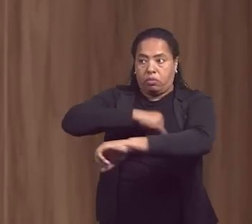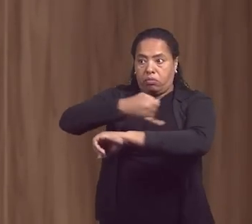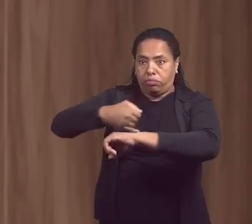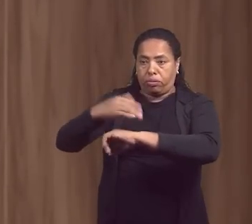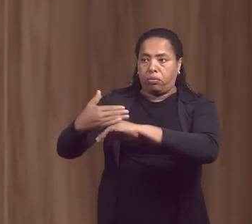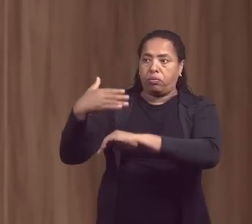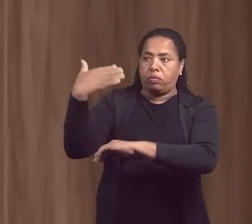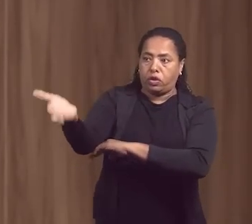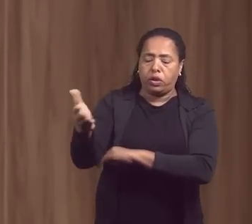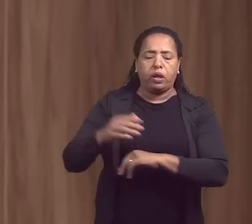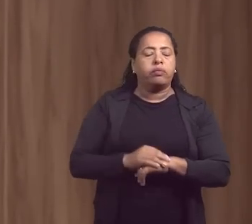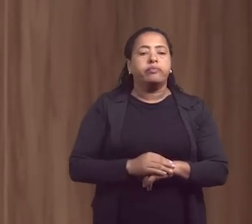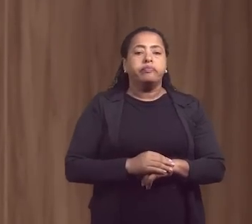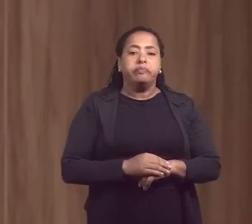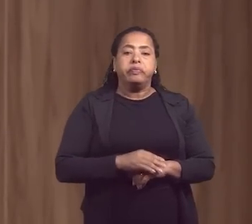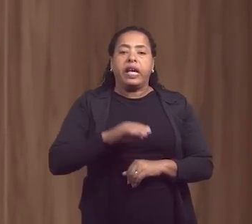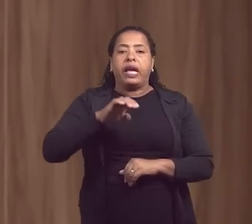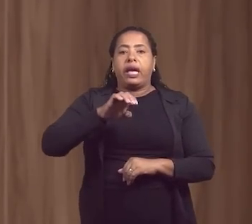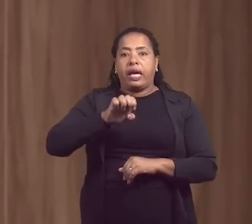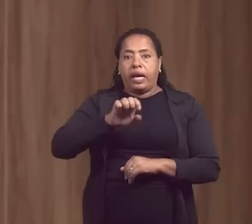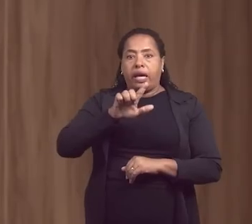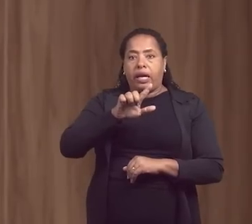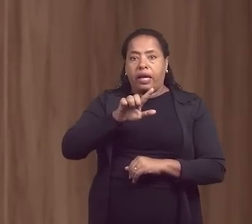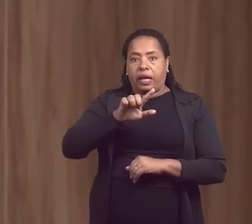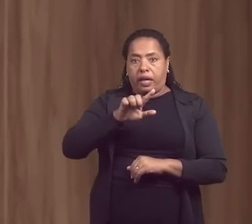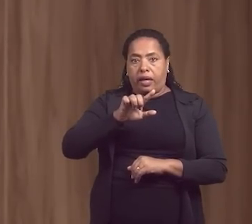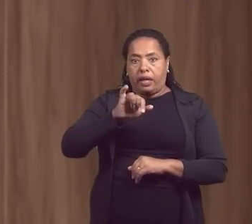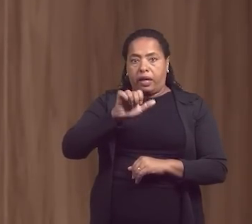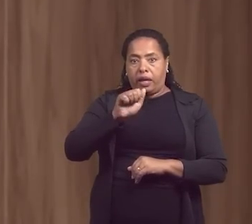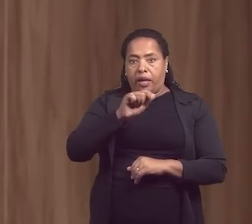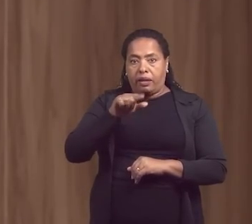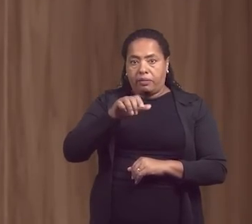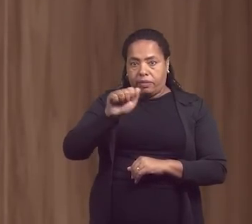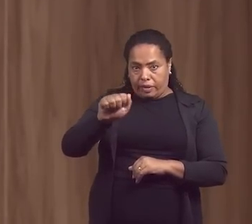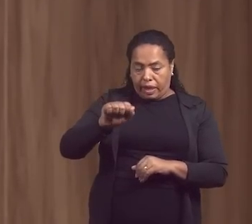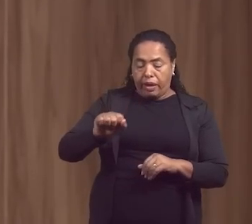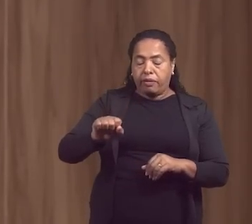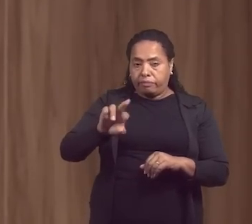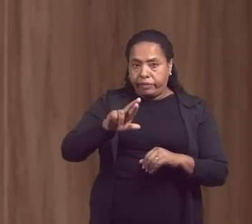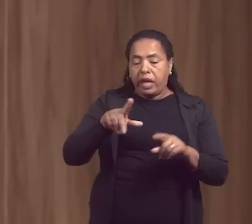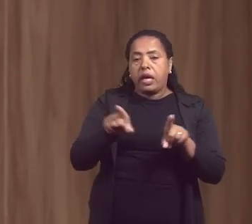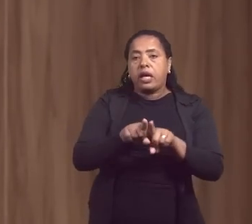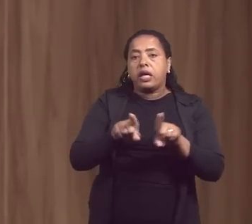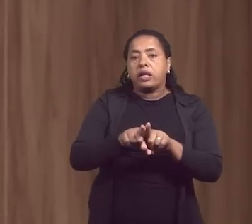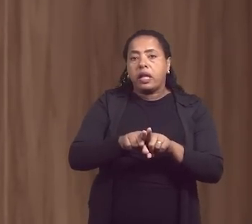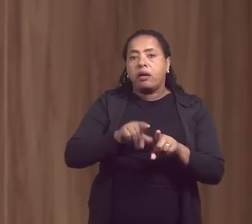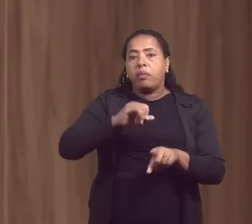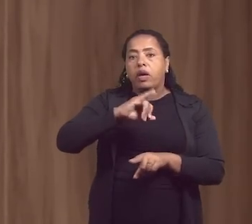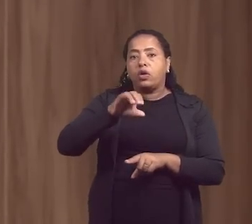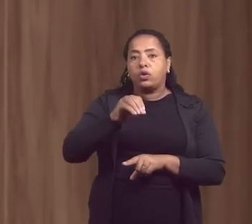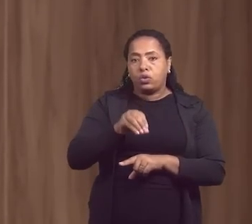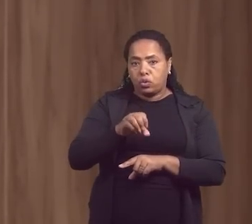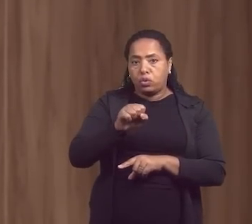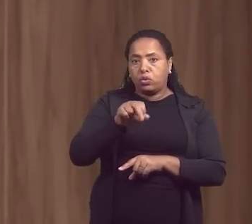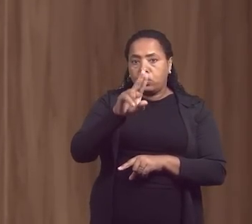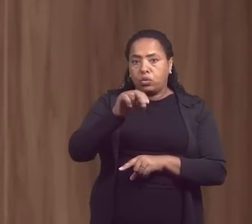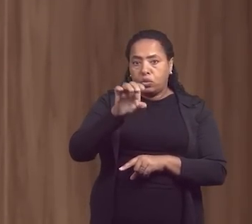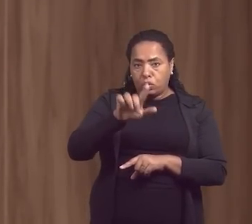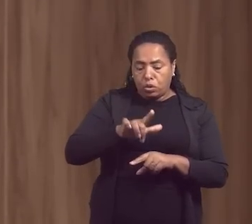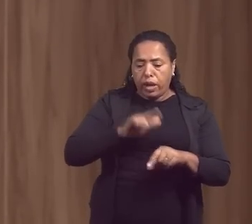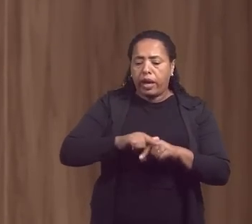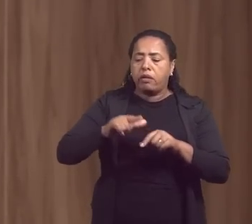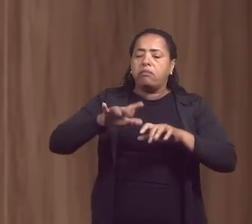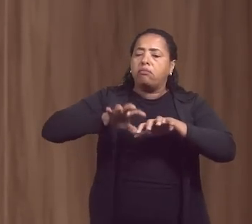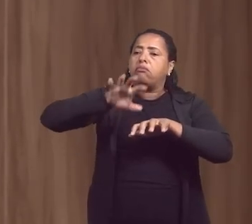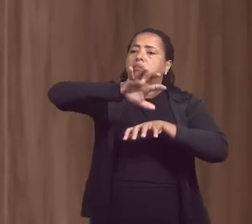Eleazar e Josué, eles então organizam-se com mais 10 chefes das outras tribos para